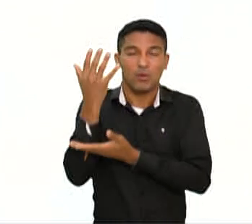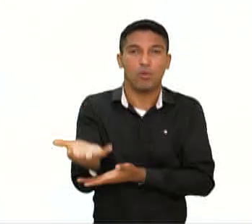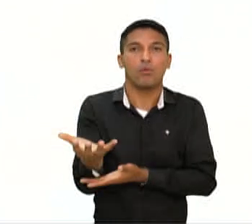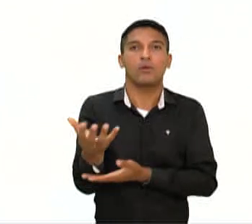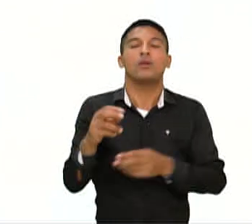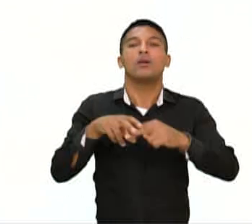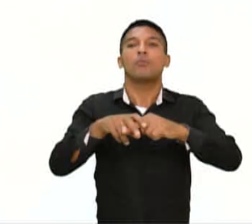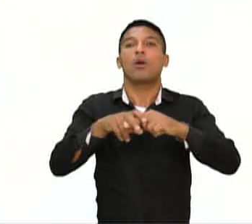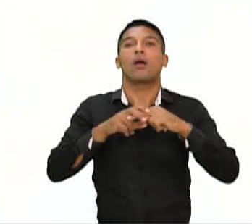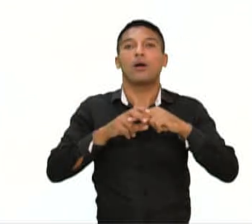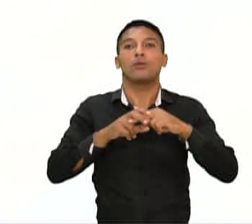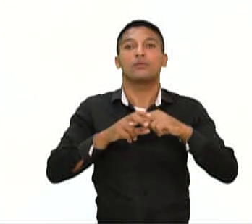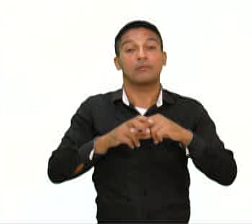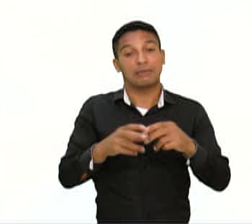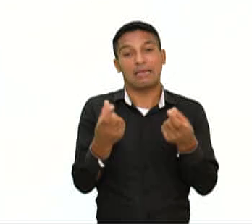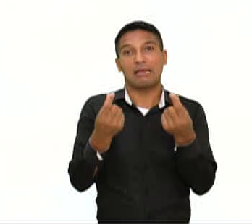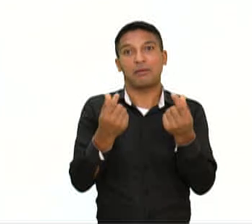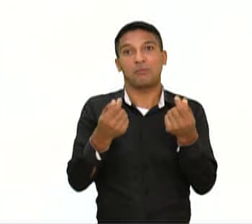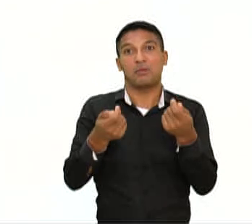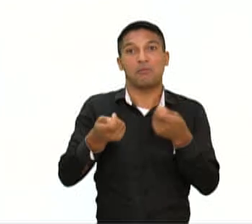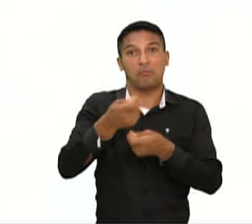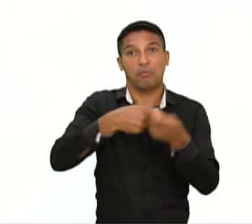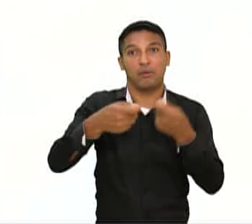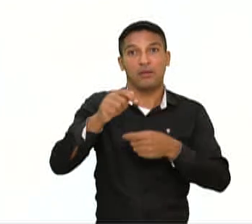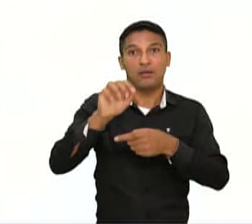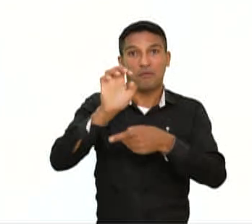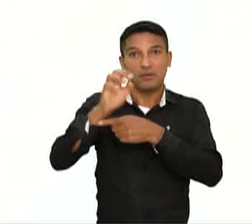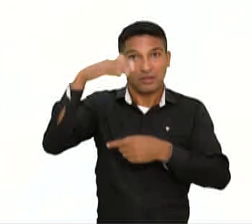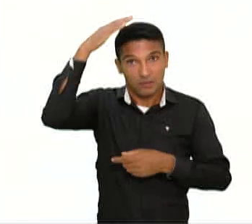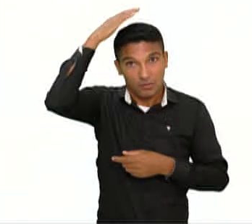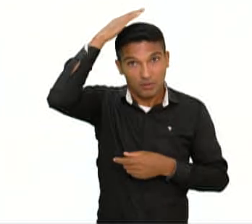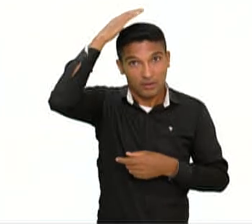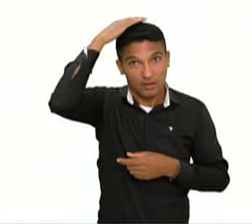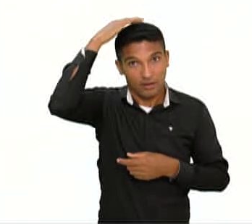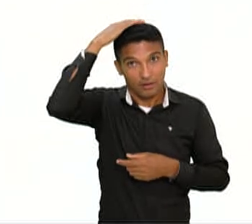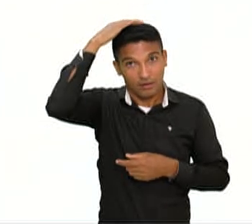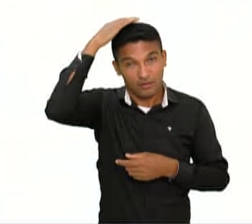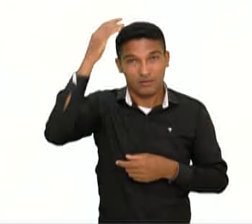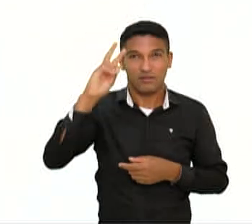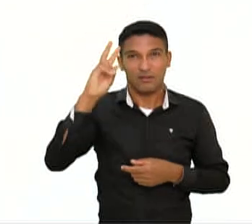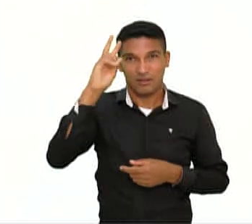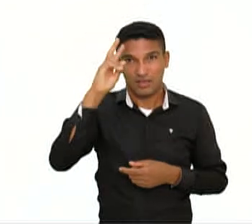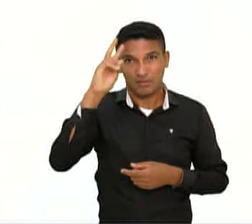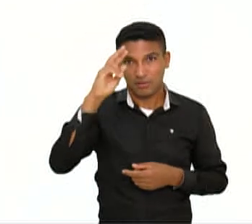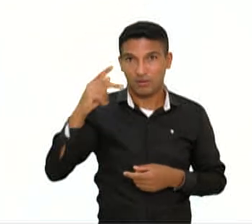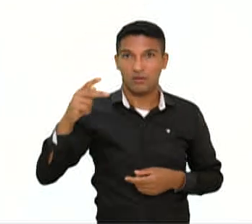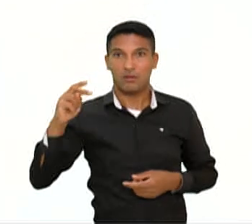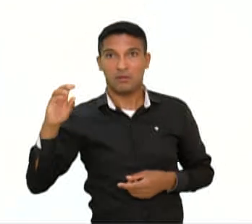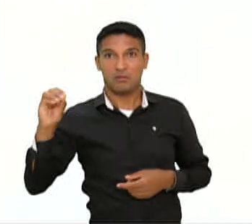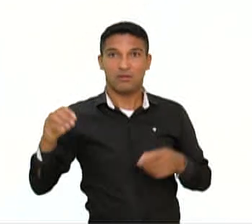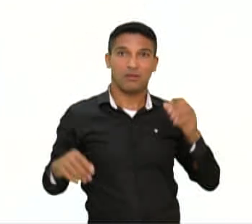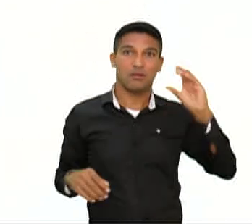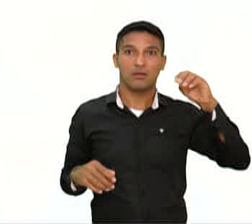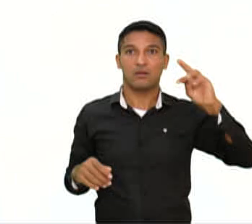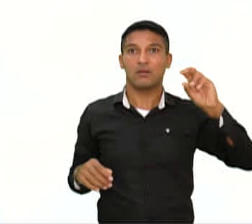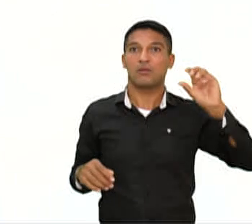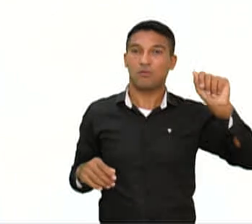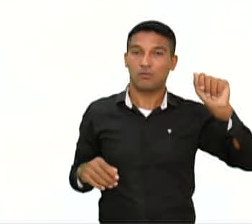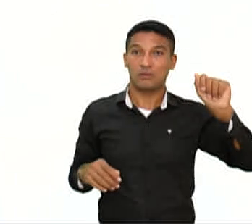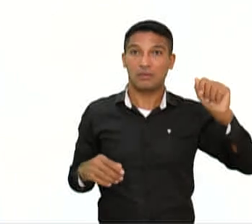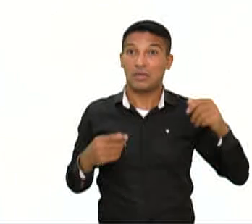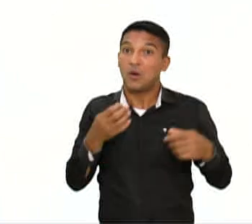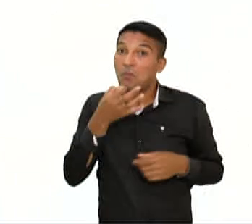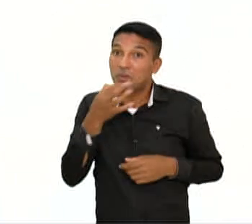uma concretização econômica do nosso estado. Novamente, aquela situação do pró e do contra. Não me posiciono